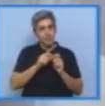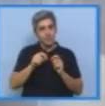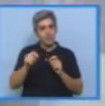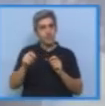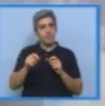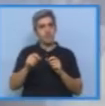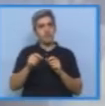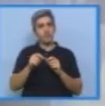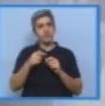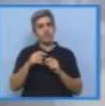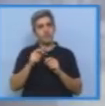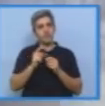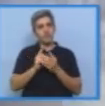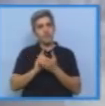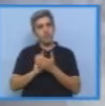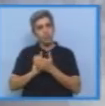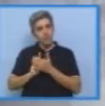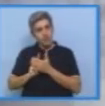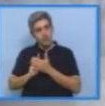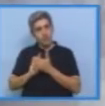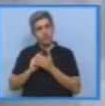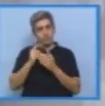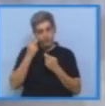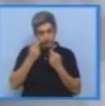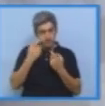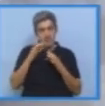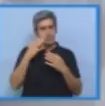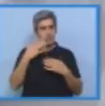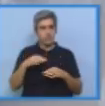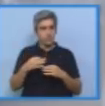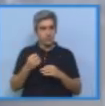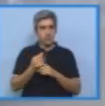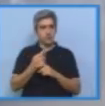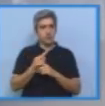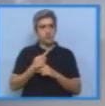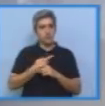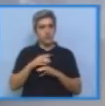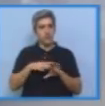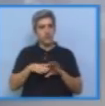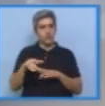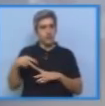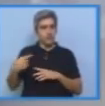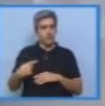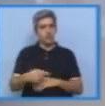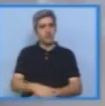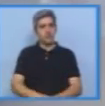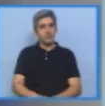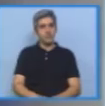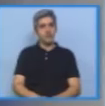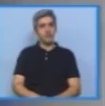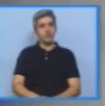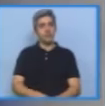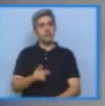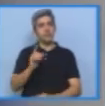período mais recolhido, mas natural, com as coisas que temos para fazer no dia-a-dia. A cerimónia em